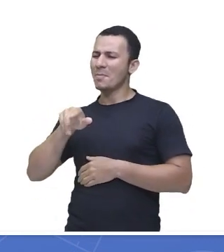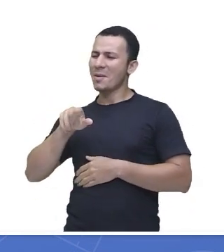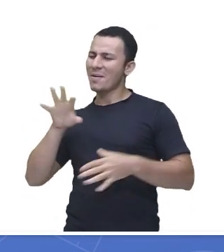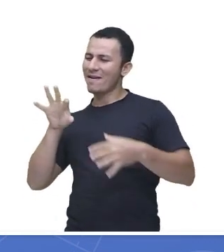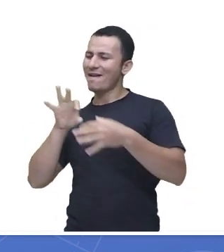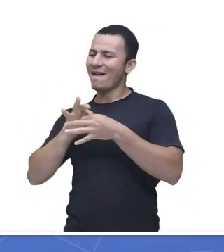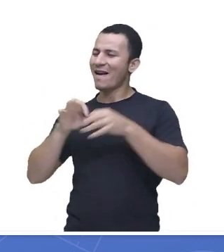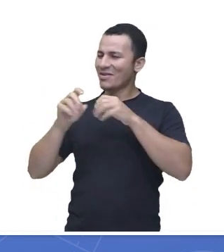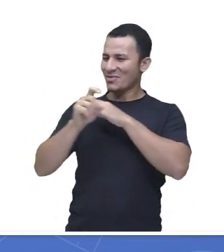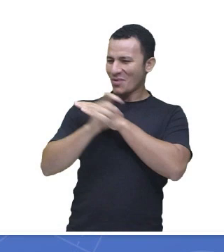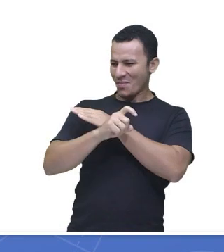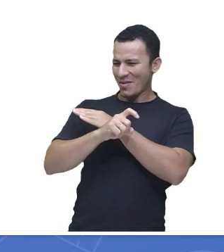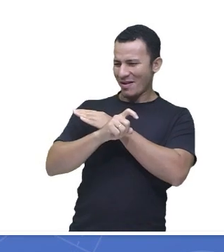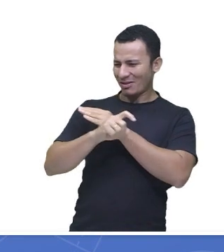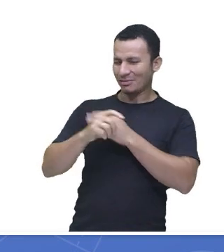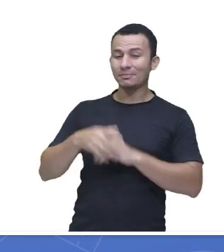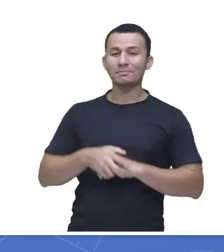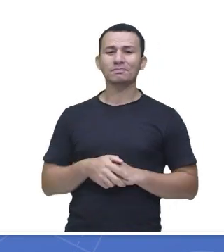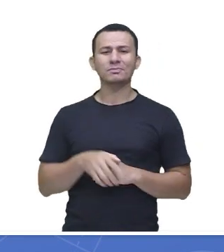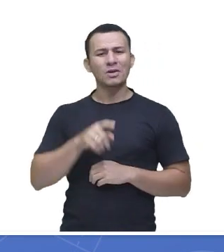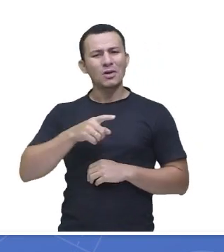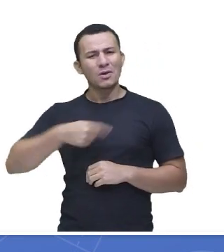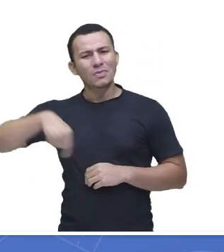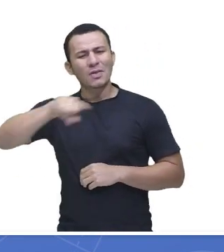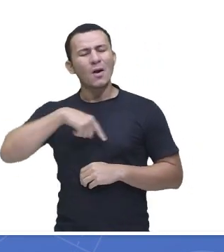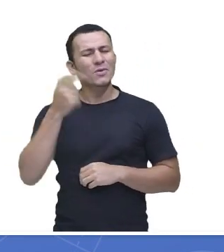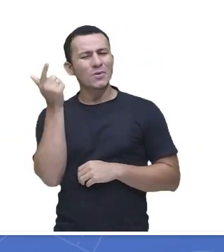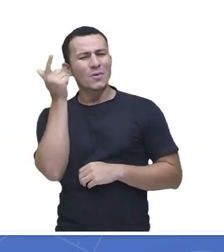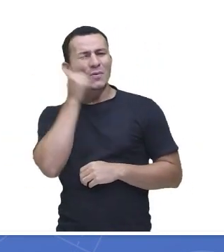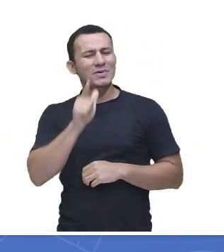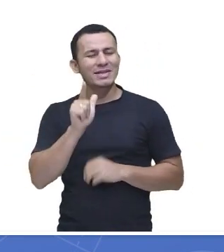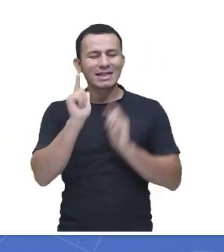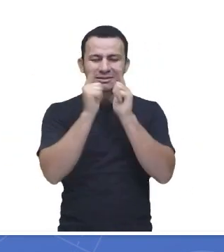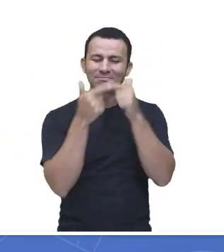nós o conseguimos e sorrimos de uma vitória